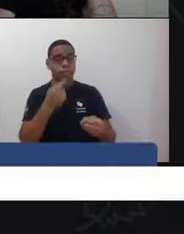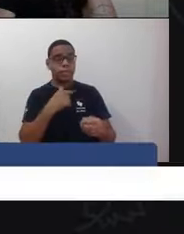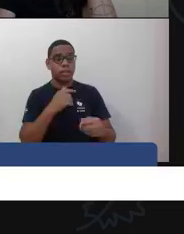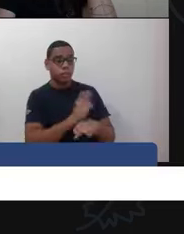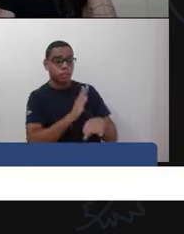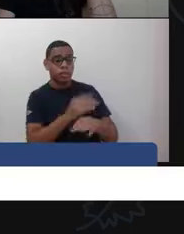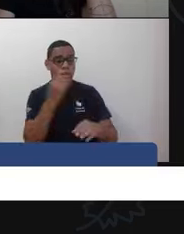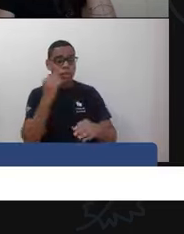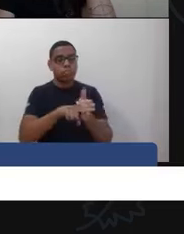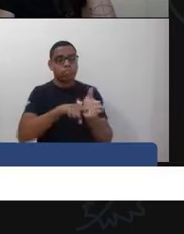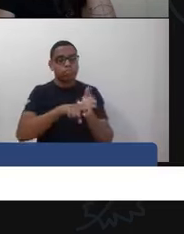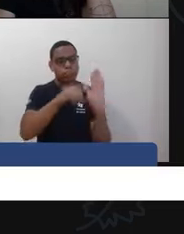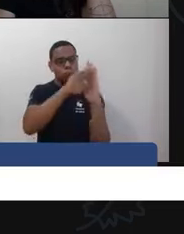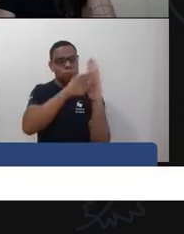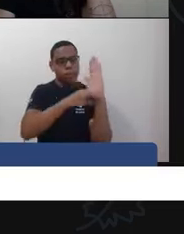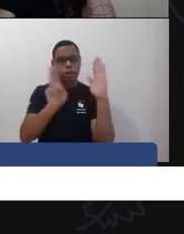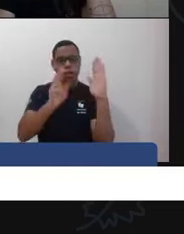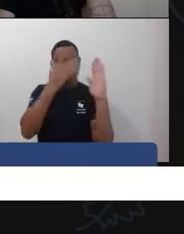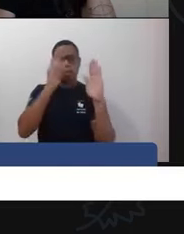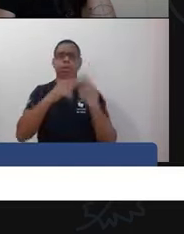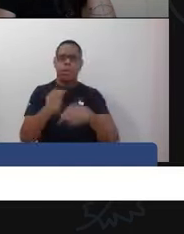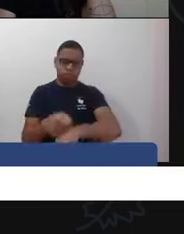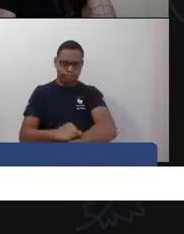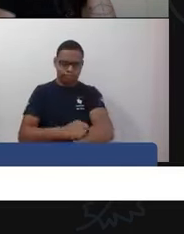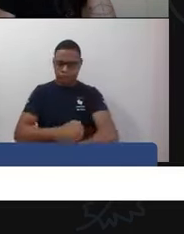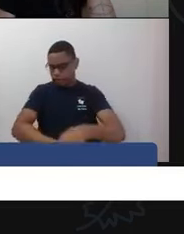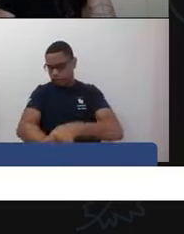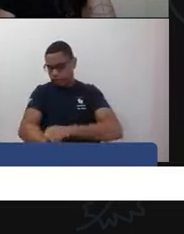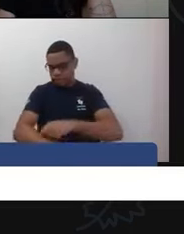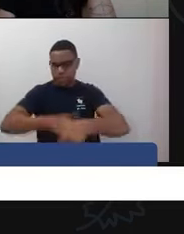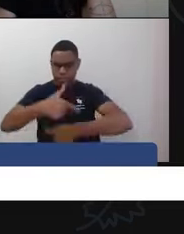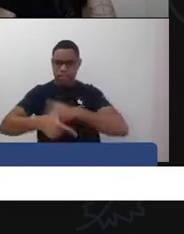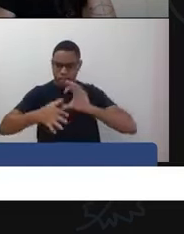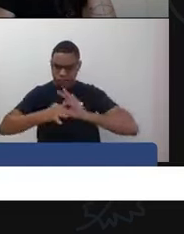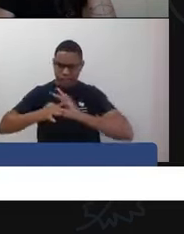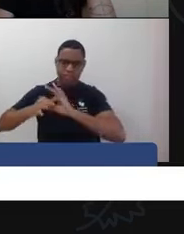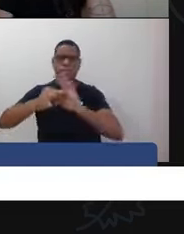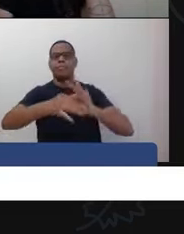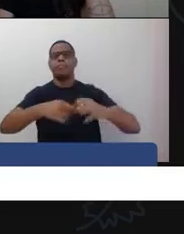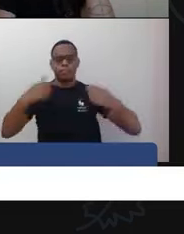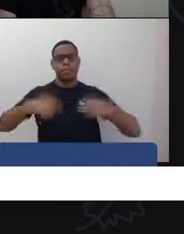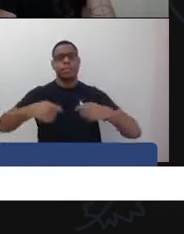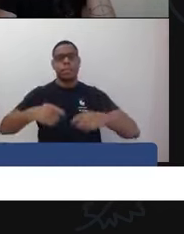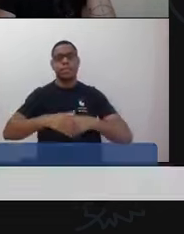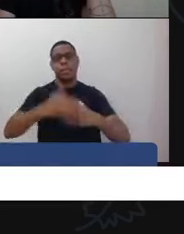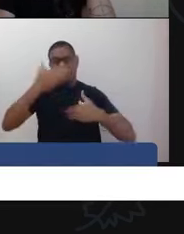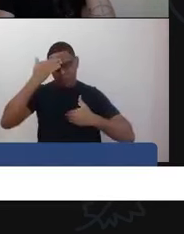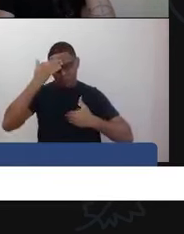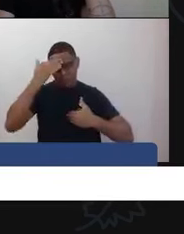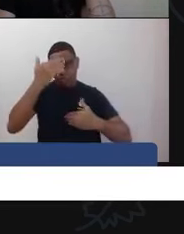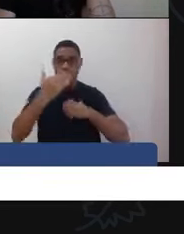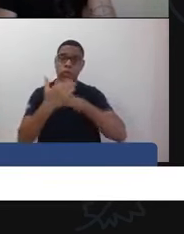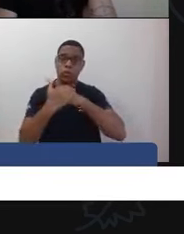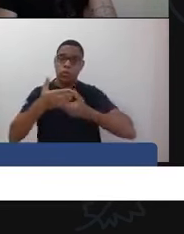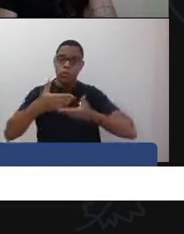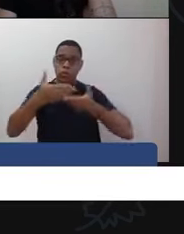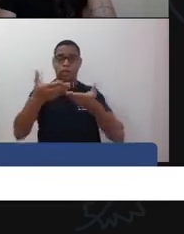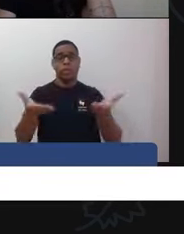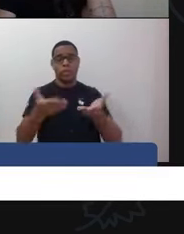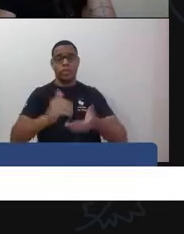esse levantamento e vamos arregaçar a manga e trabalhar juntos. É isso que a gente precisa. E, assim, muito obrigado por ter me convidado para participar.